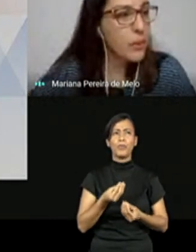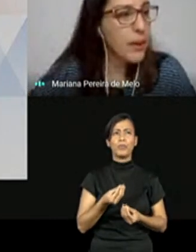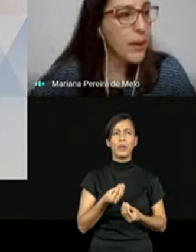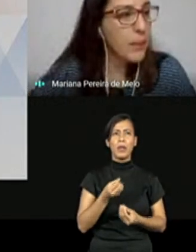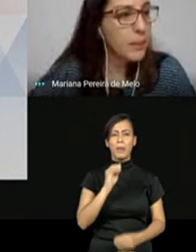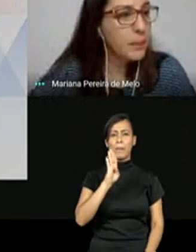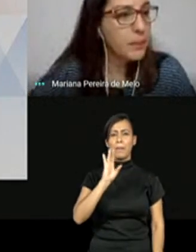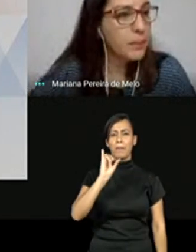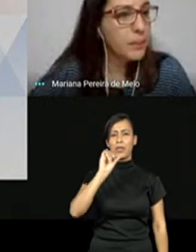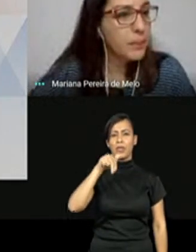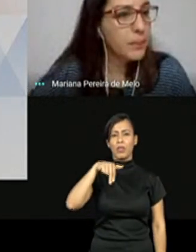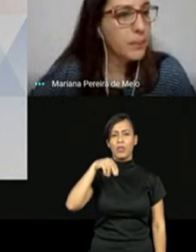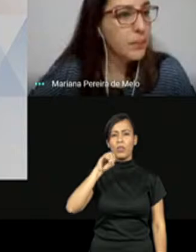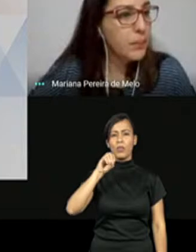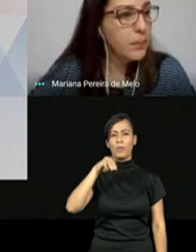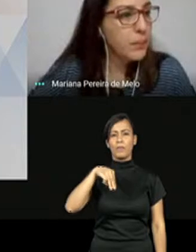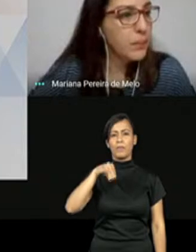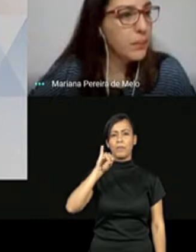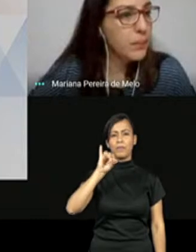Deixa eu voltar lá.